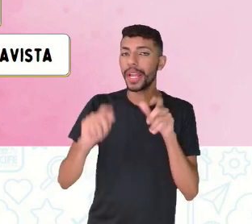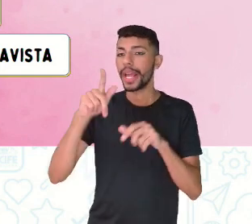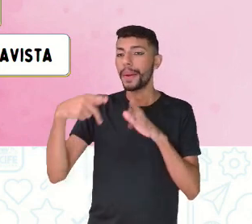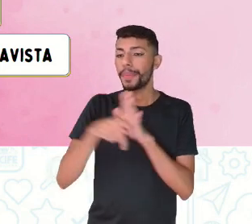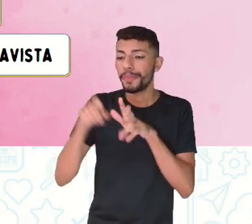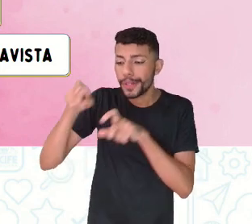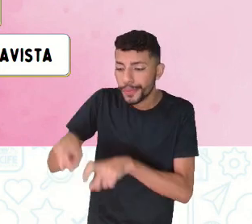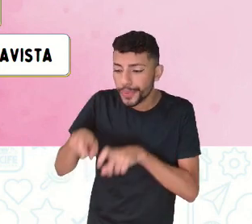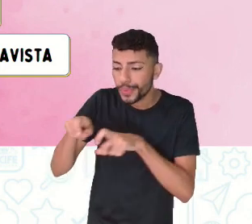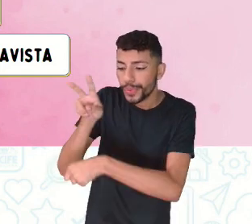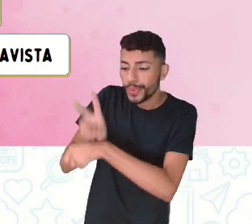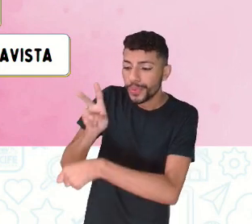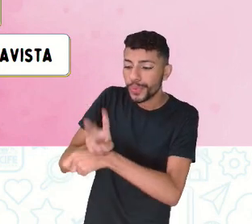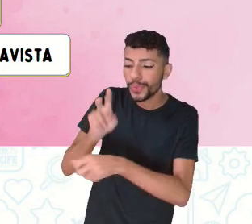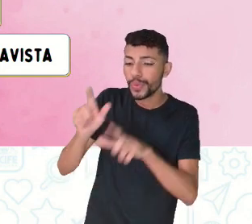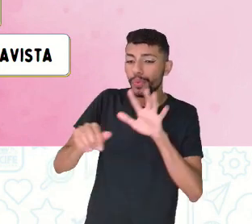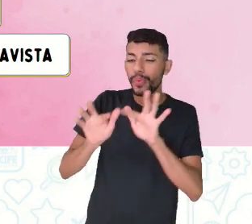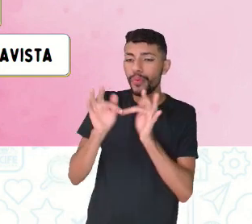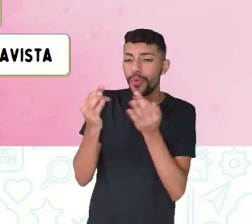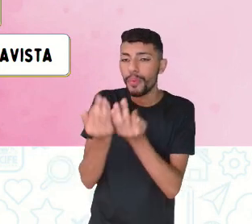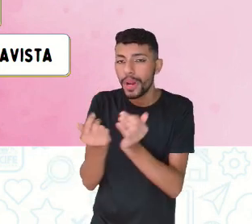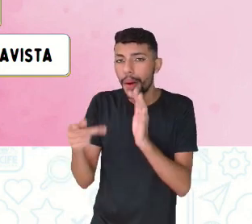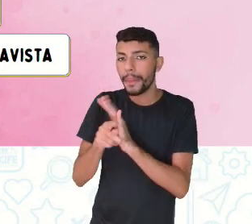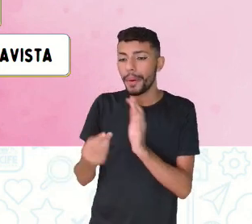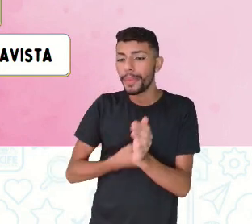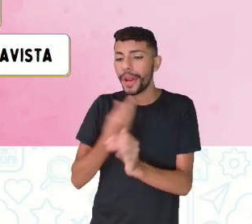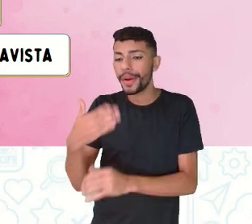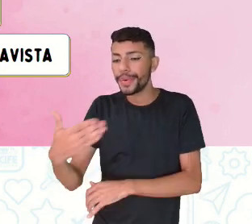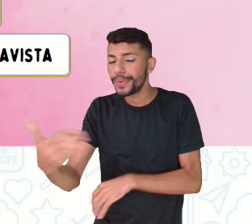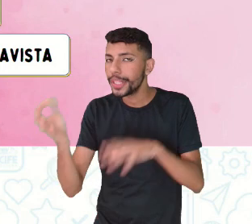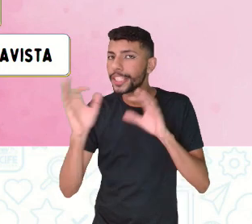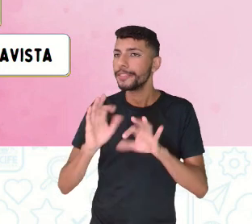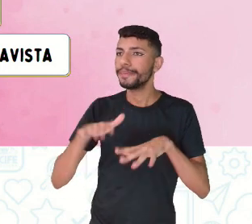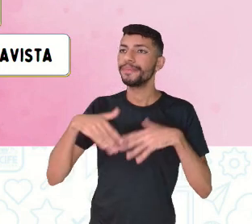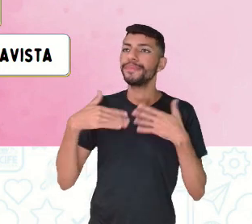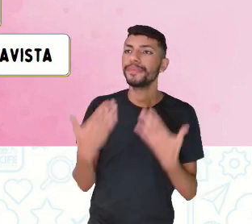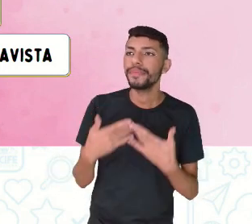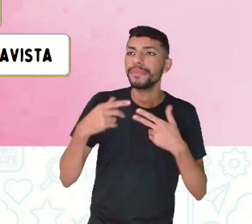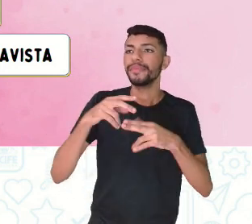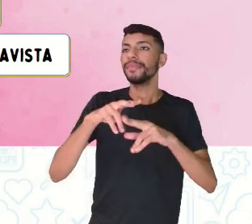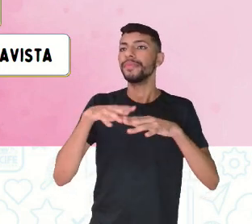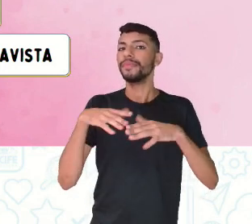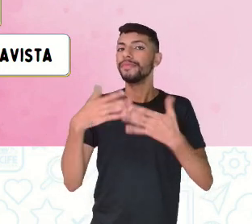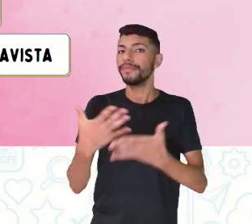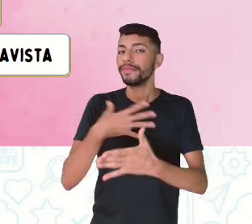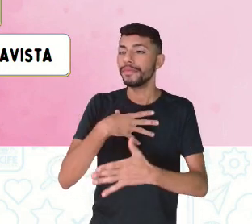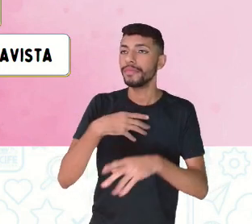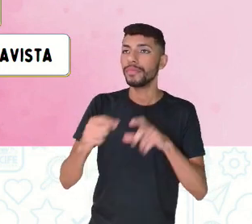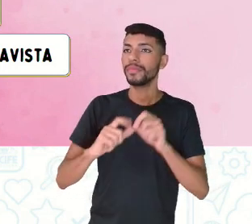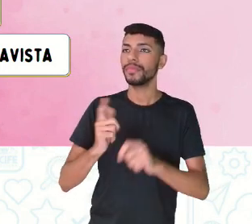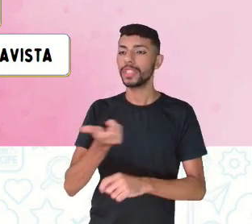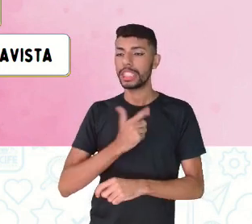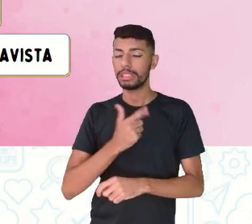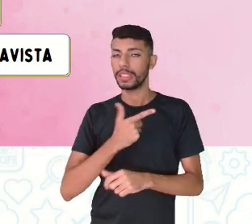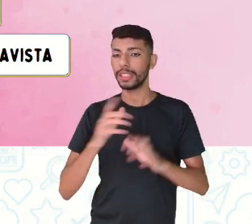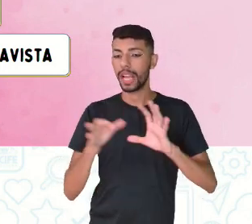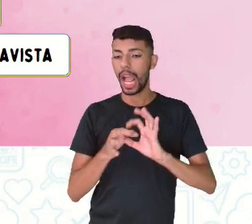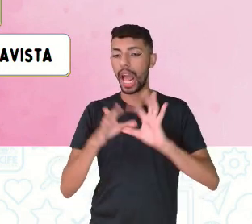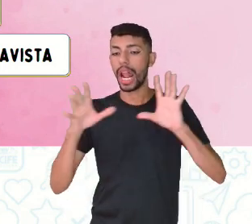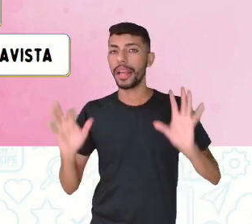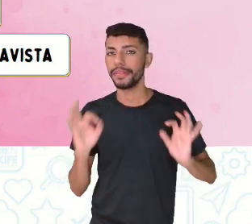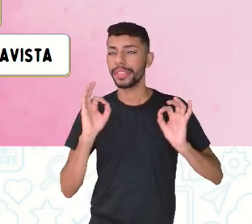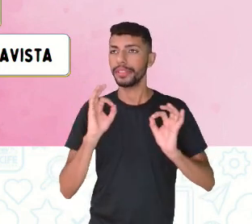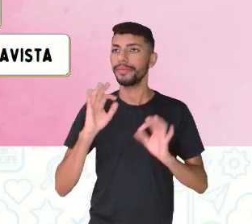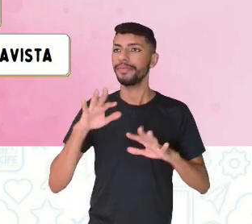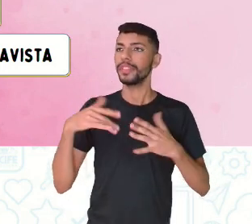familiar, né? Uma agricultura ali para eles, sobrevivência. E aí, de certa forma, existia essa liberdade moderada, né? Eles